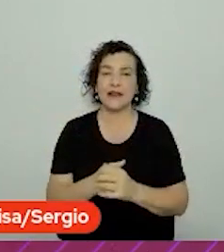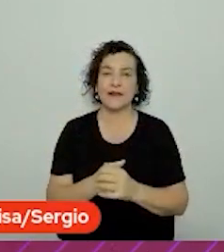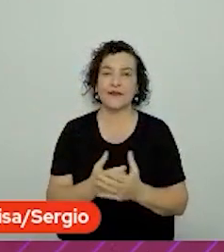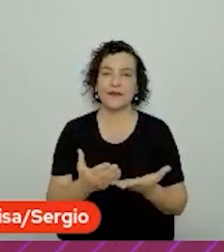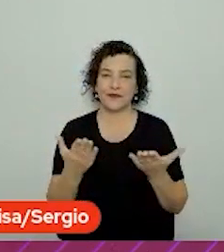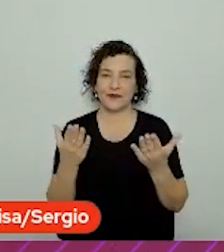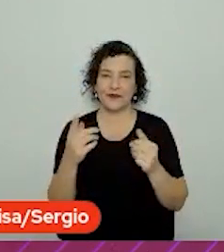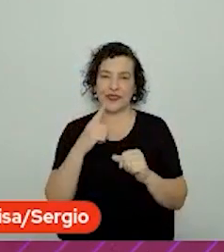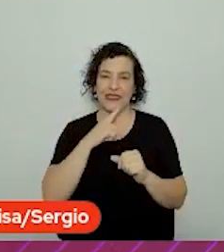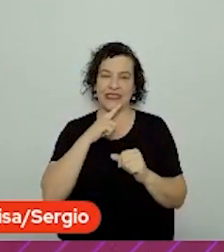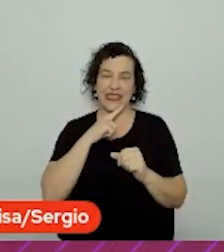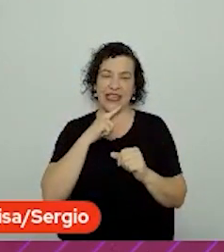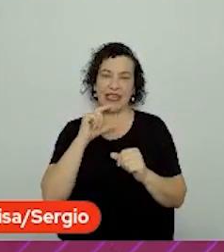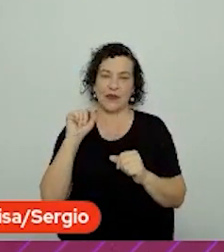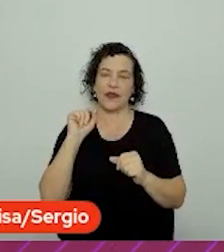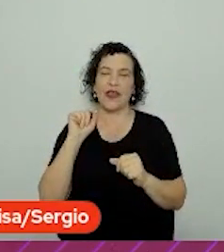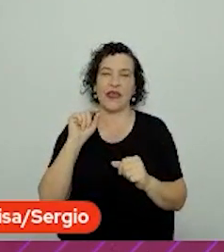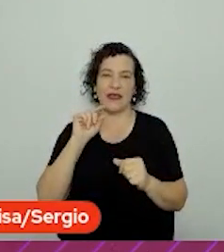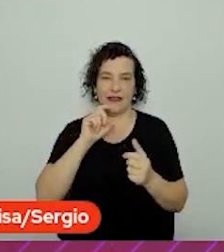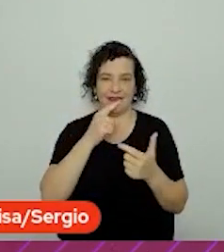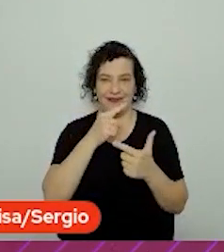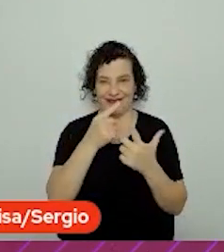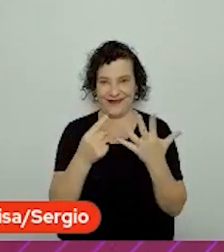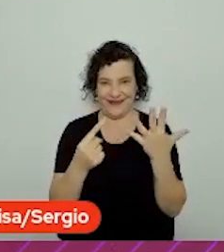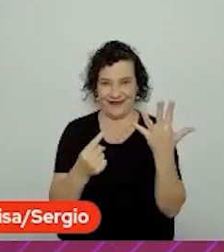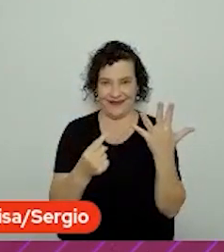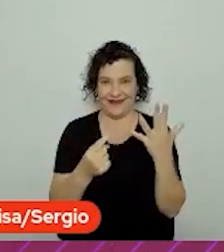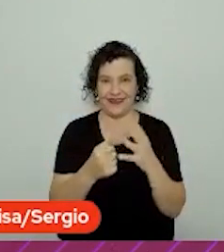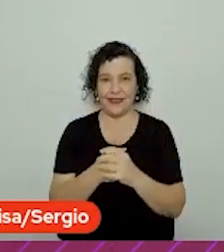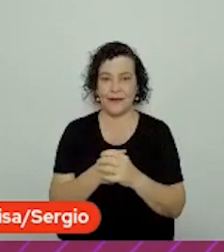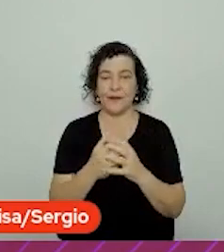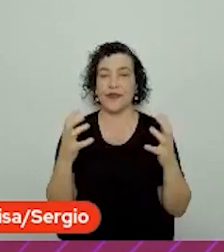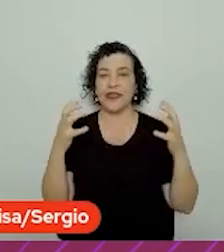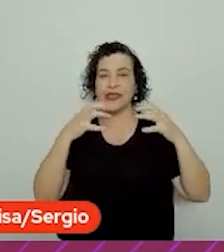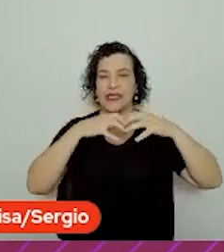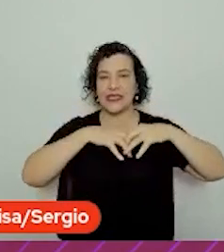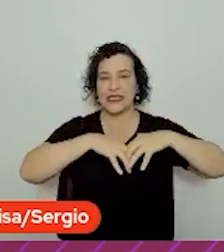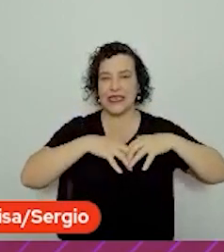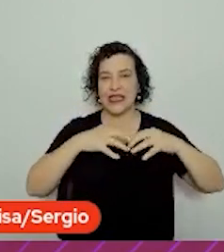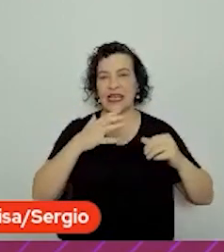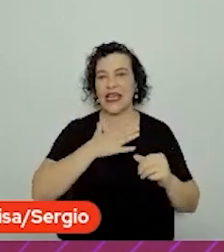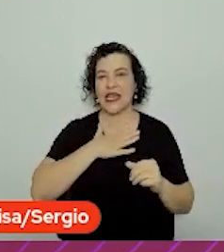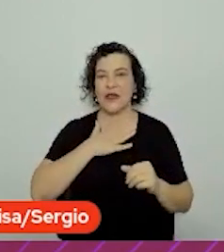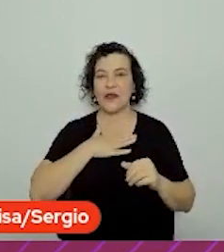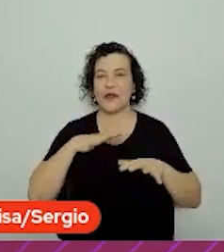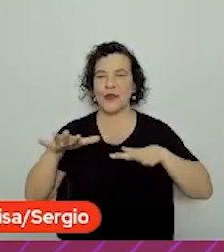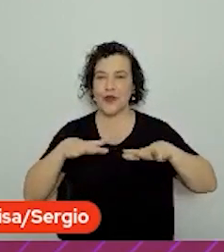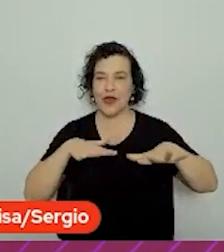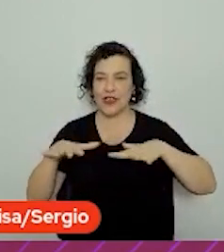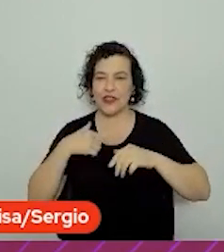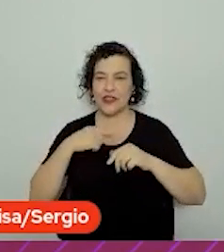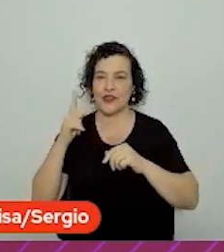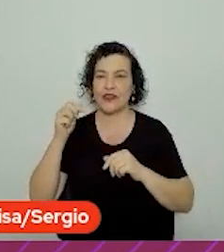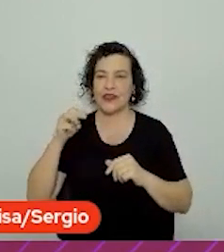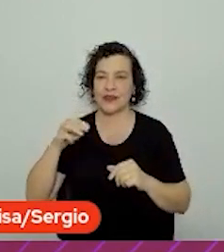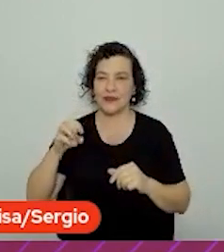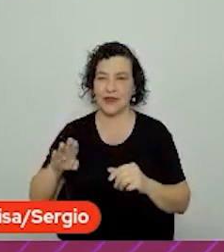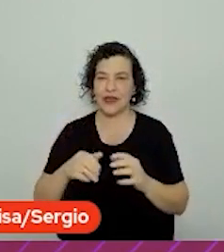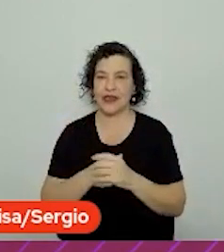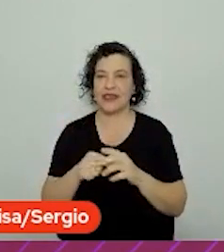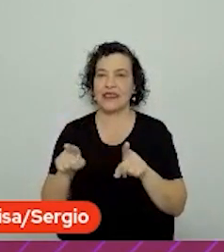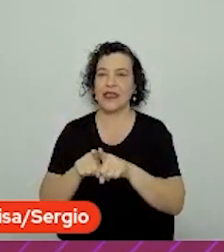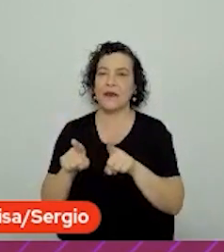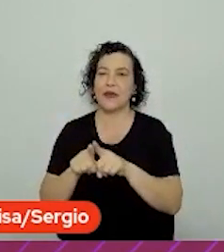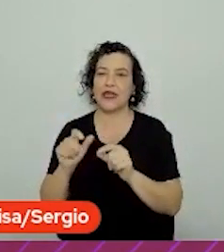depois no post explicando. Eu sou o Scrum, eu sou o Mindset Ágil, eu sou o Kanban, olha lá os Agile